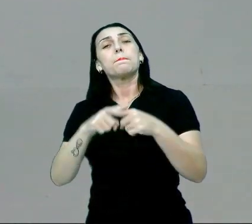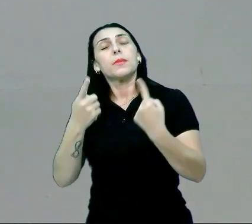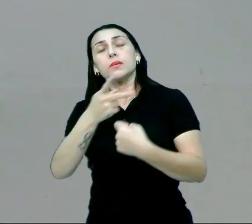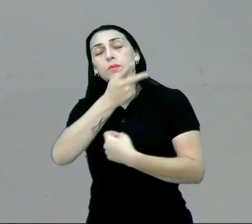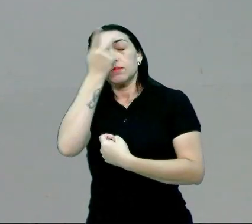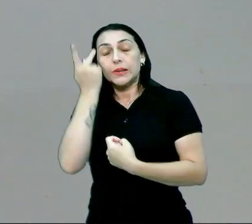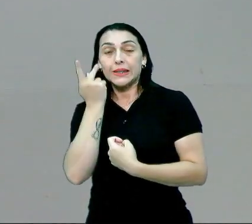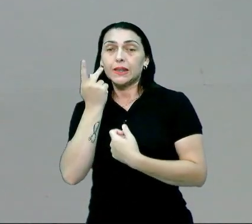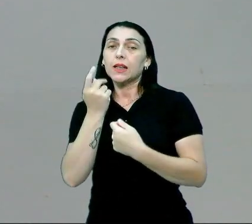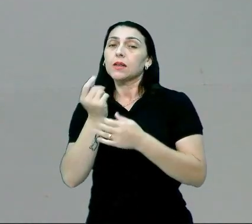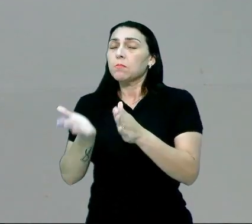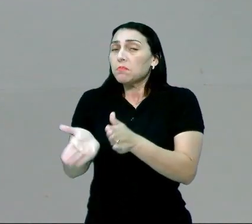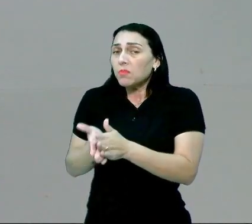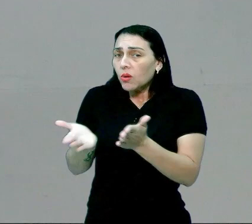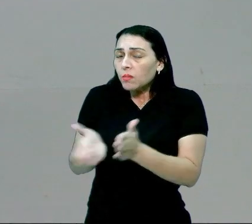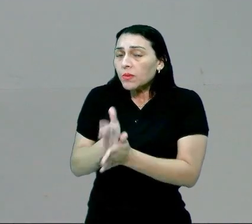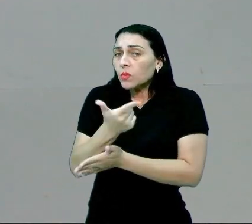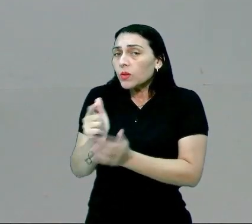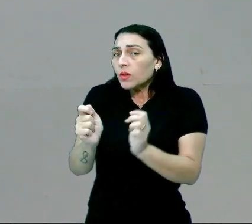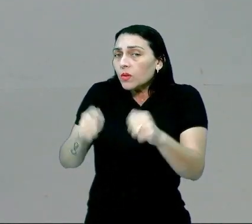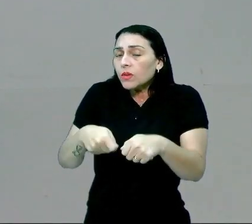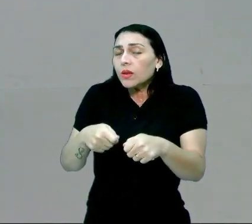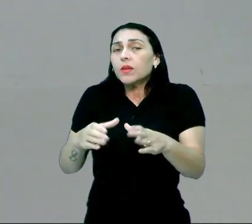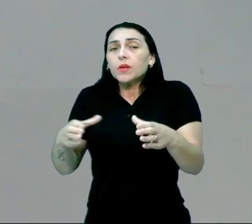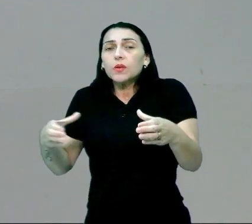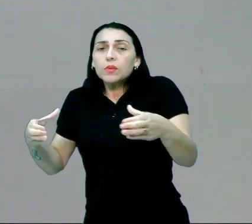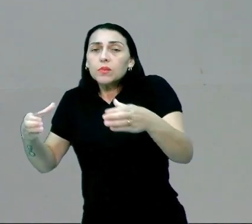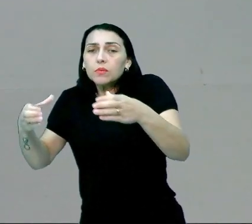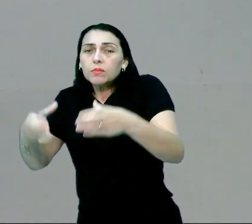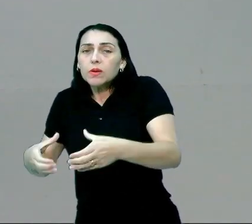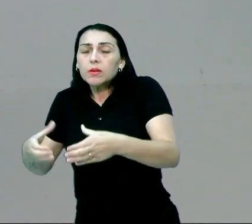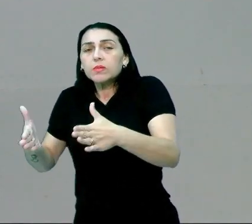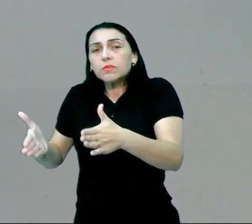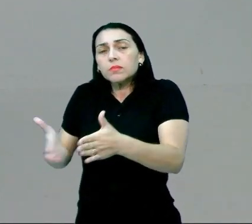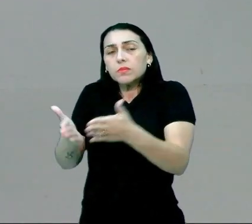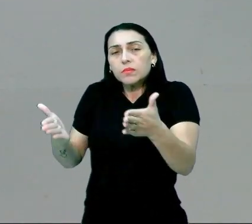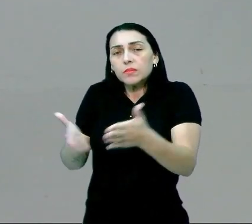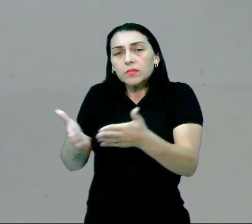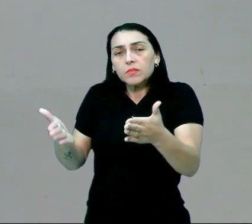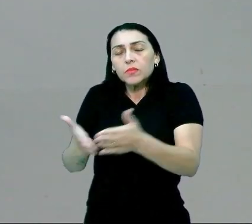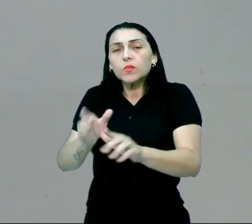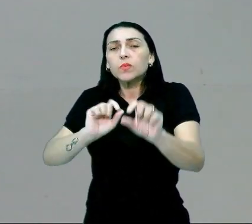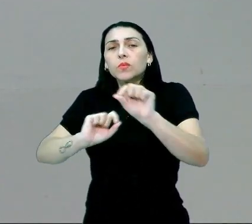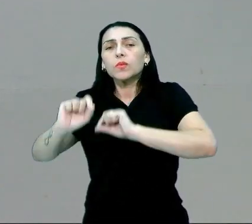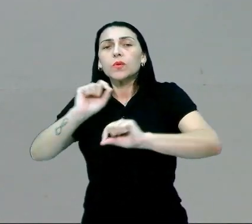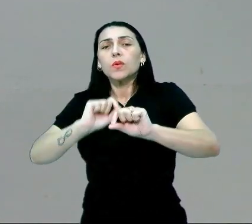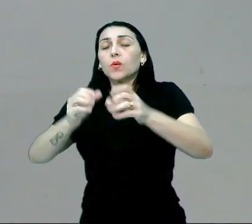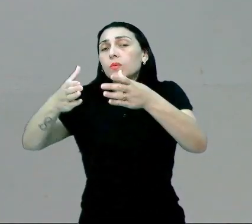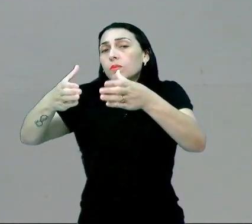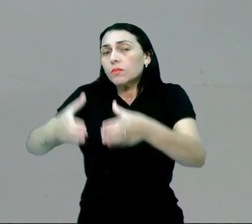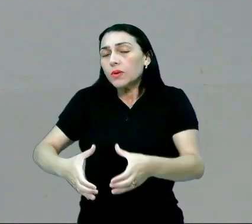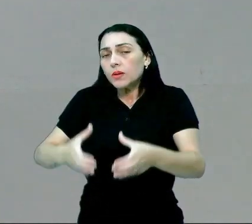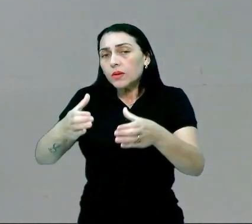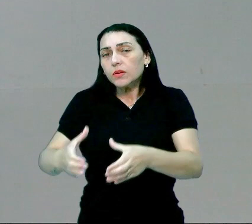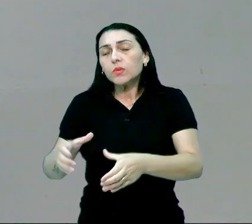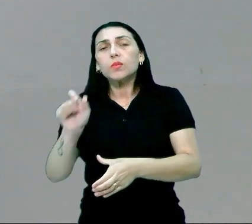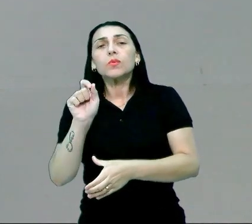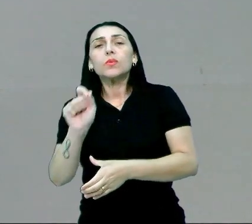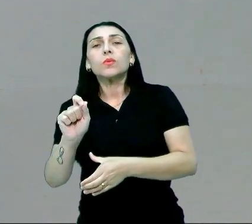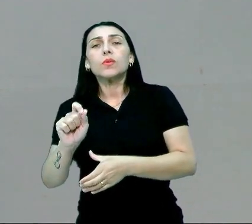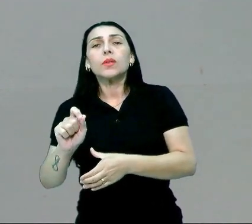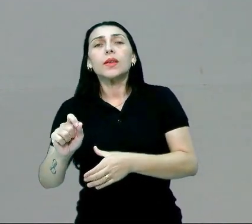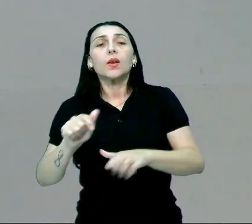são pessoas ali de baixa renda. E os bairros periféricos, eles são justamente aqueles bairros em que